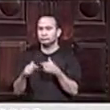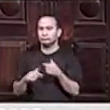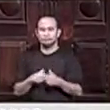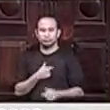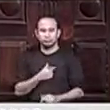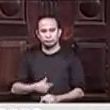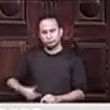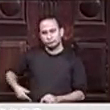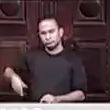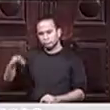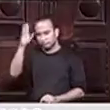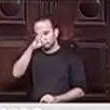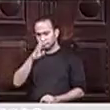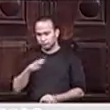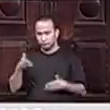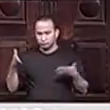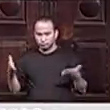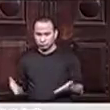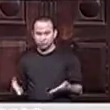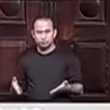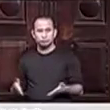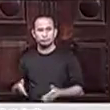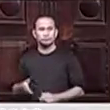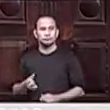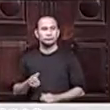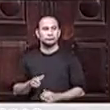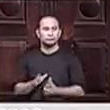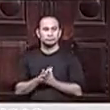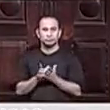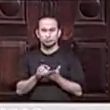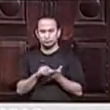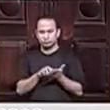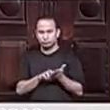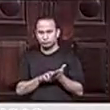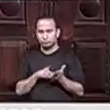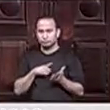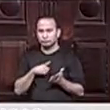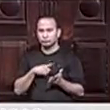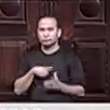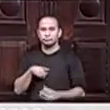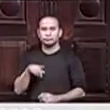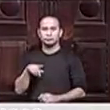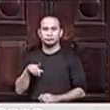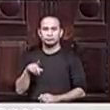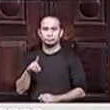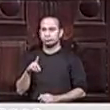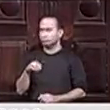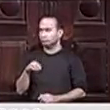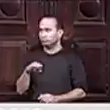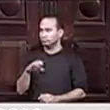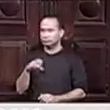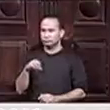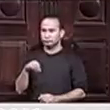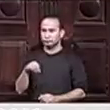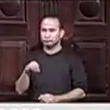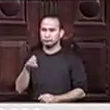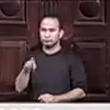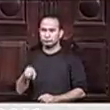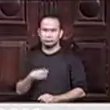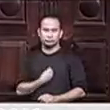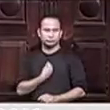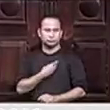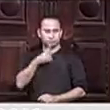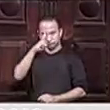Brasil. Hoje, a única agenda que se tem no Palácio do Planalto é a própria sobrevivência.